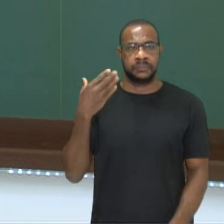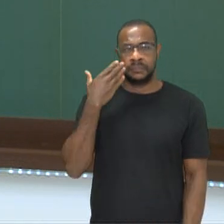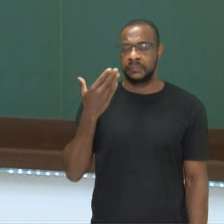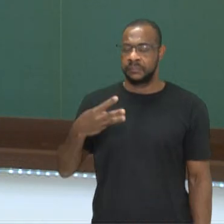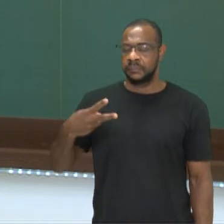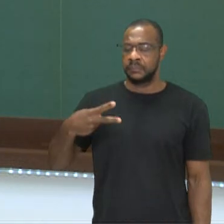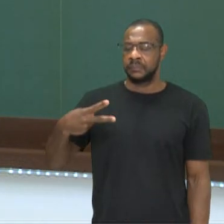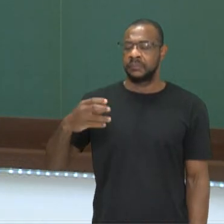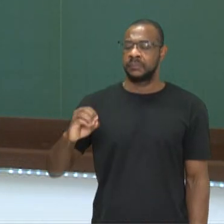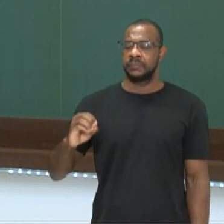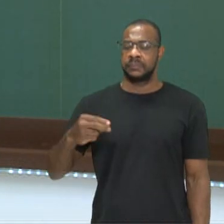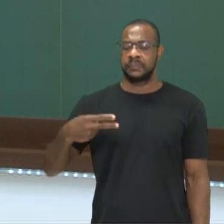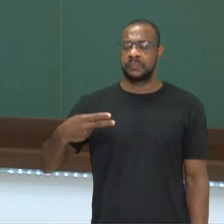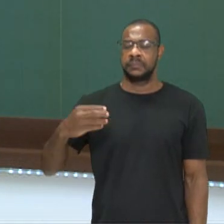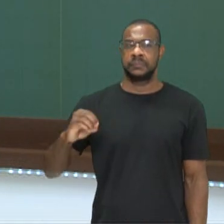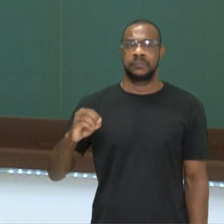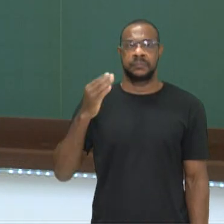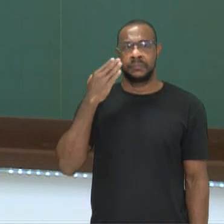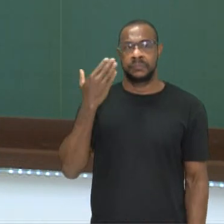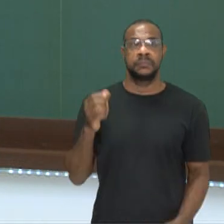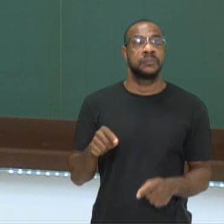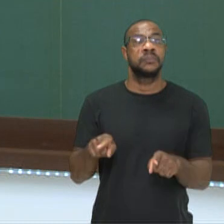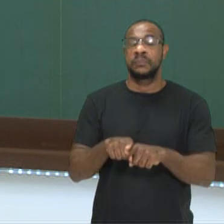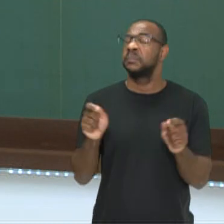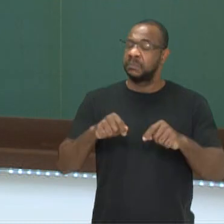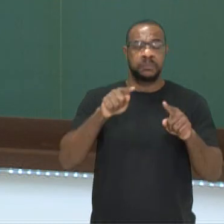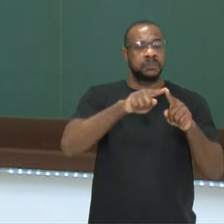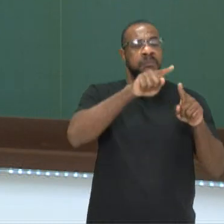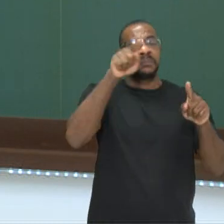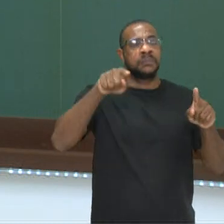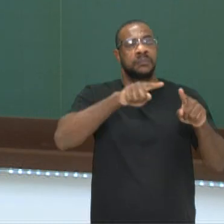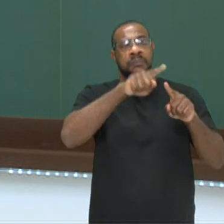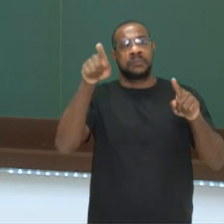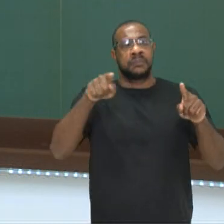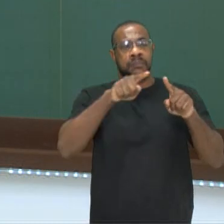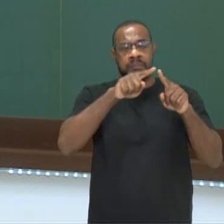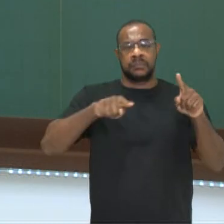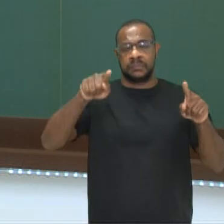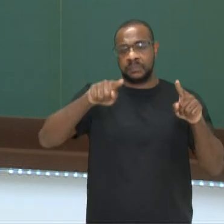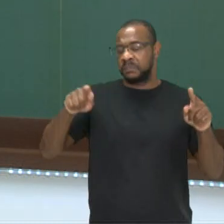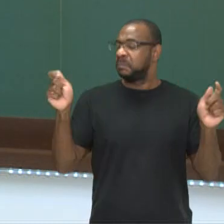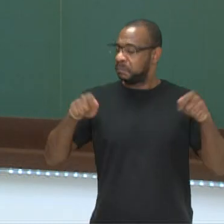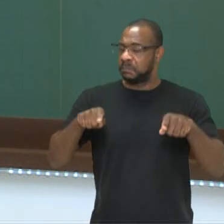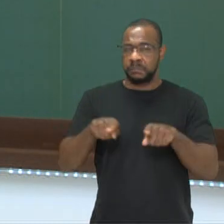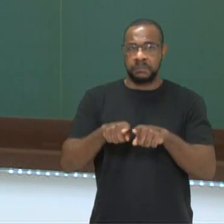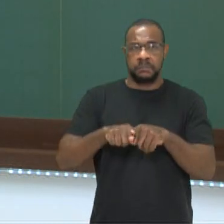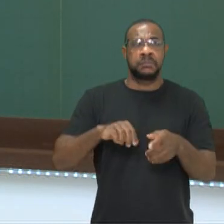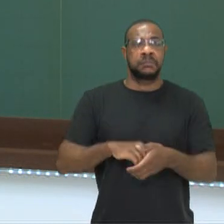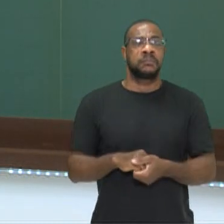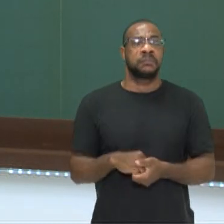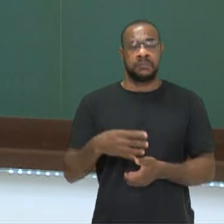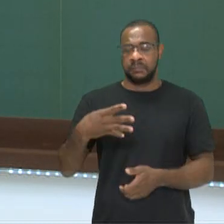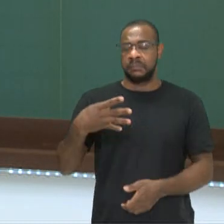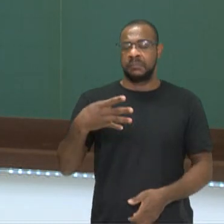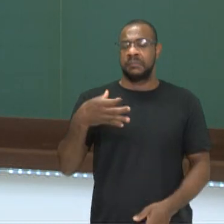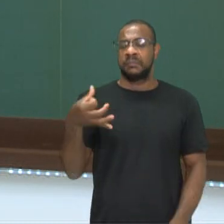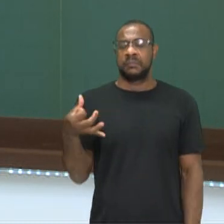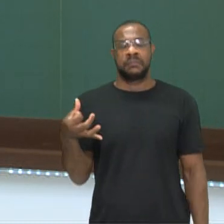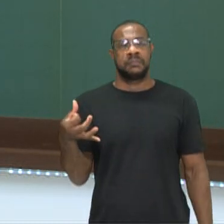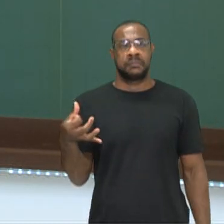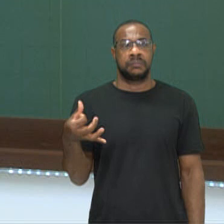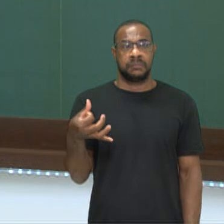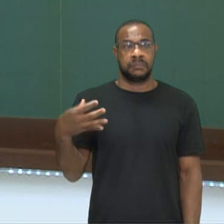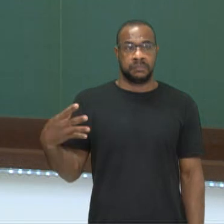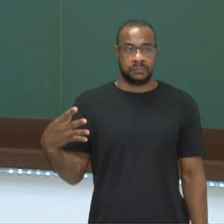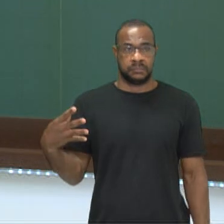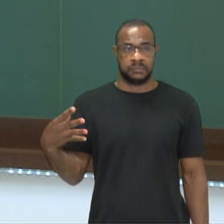ok? Ou então aplicar a propriedade distributiva aqui também, como foi aplicado. Esse 64 foi passado para o